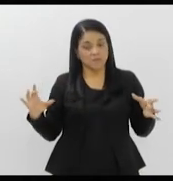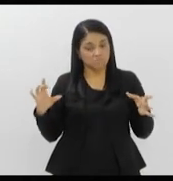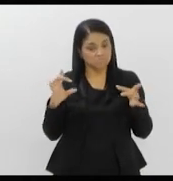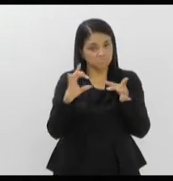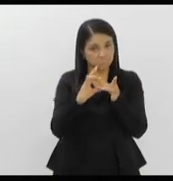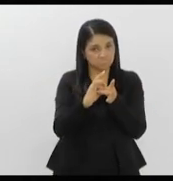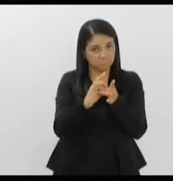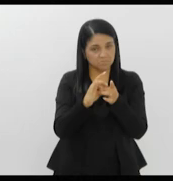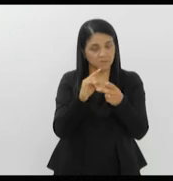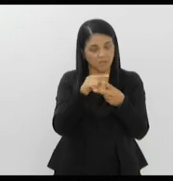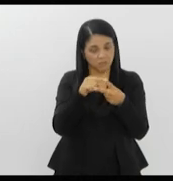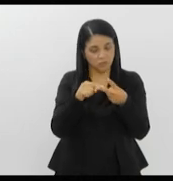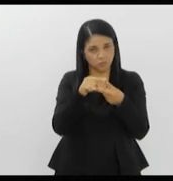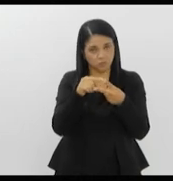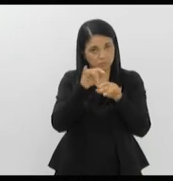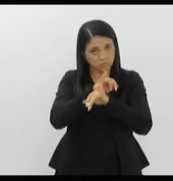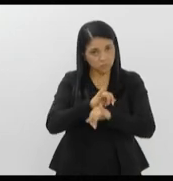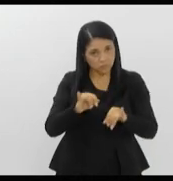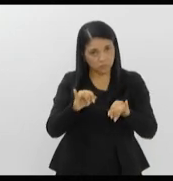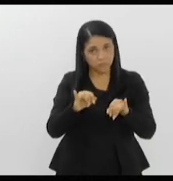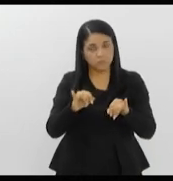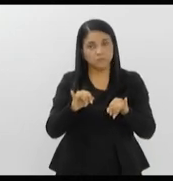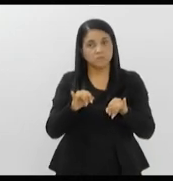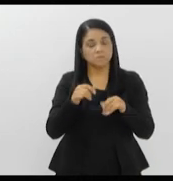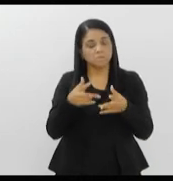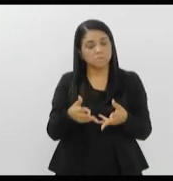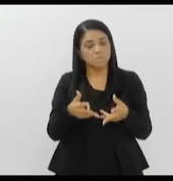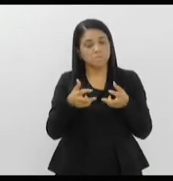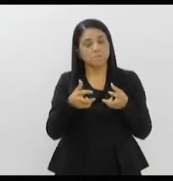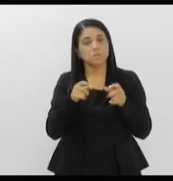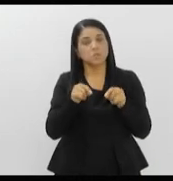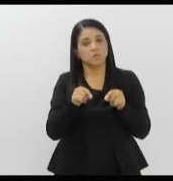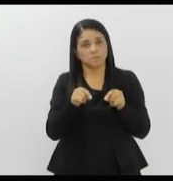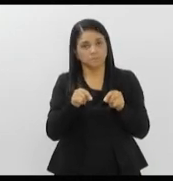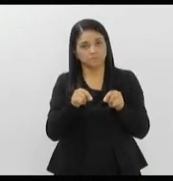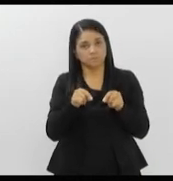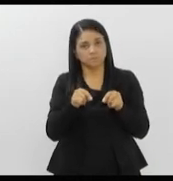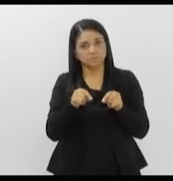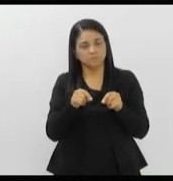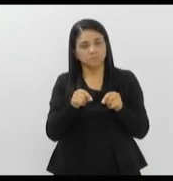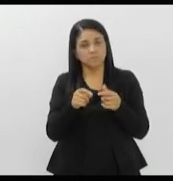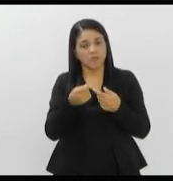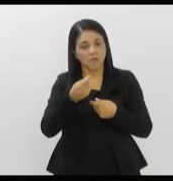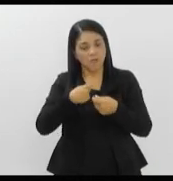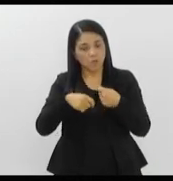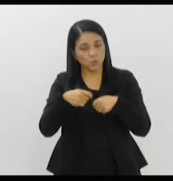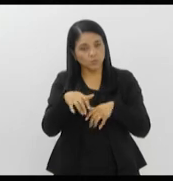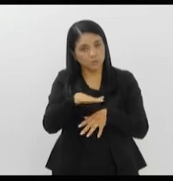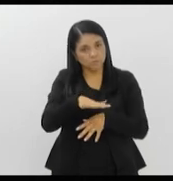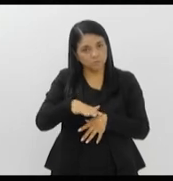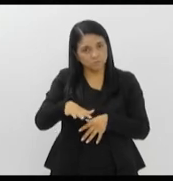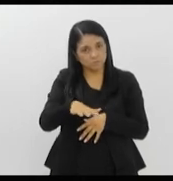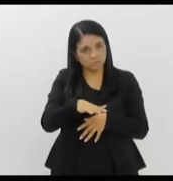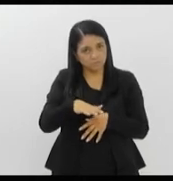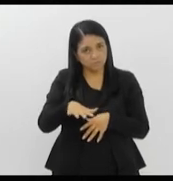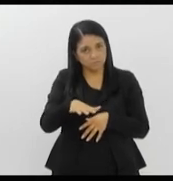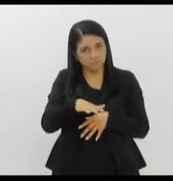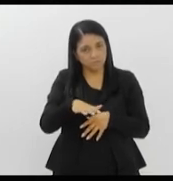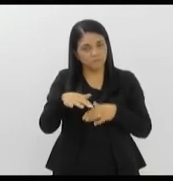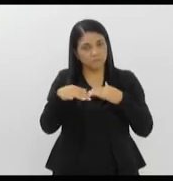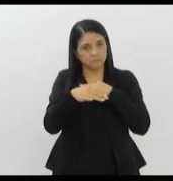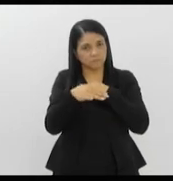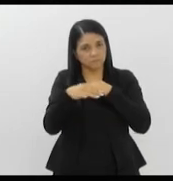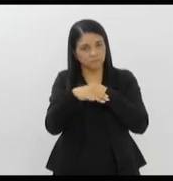senhor presidente, te verifica que, pelo menos para a economia local, para a economia da cidade do